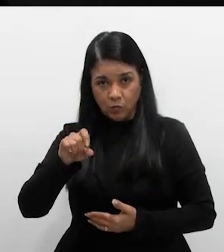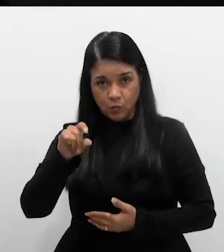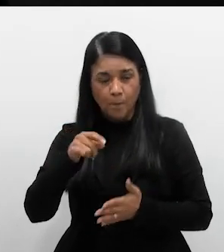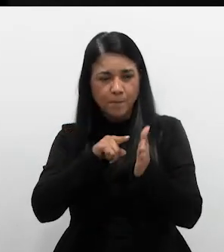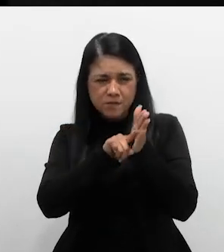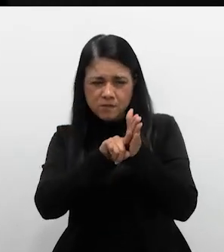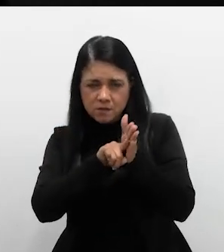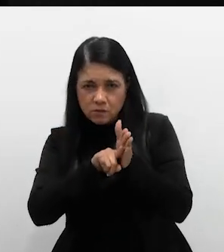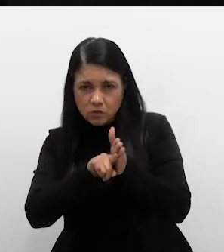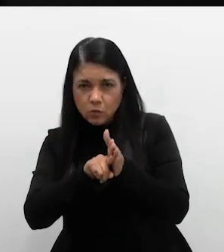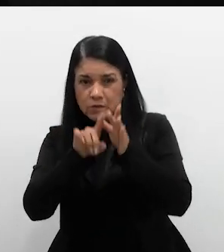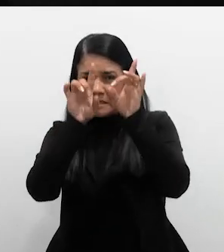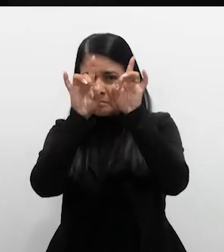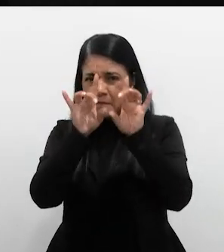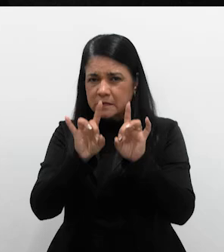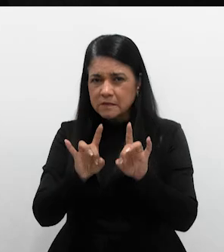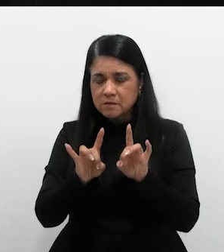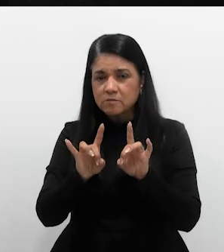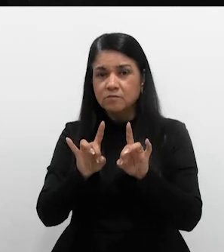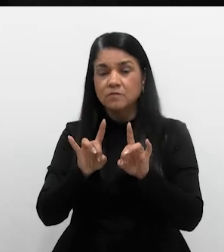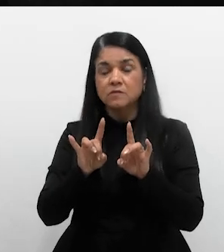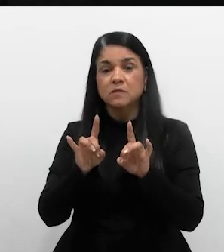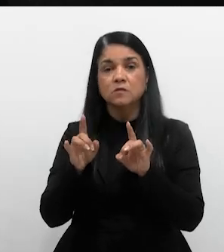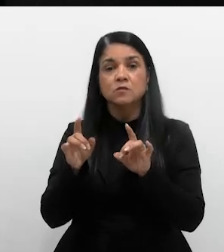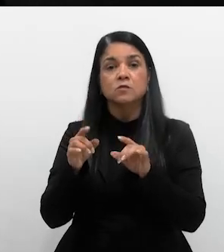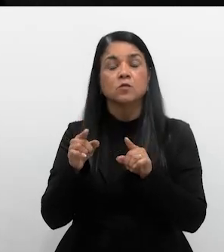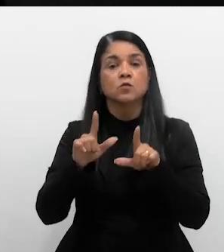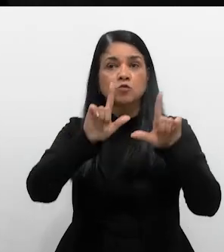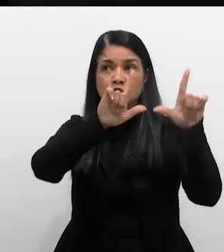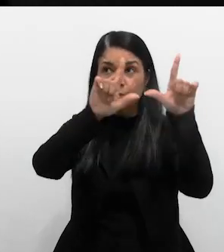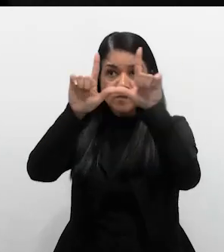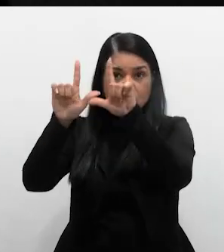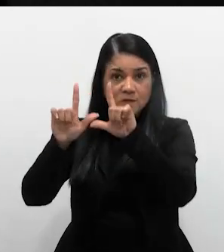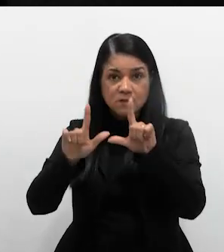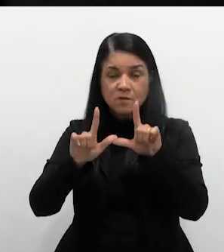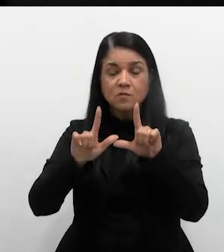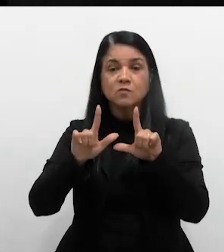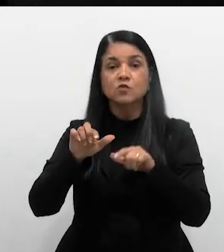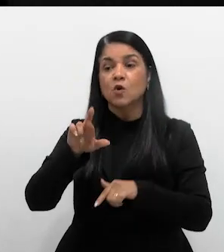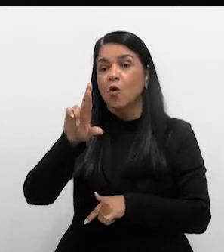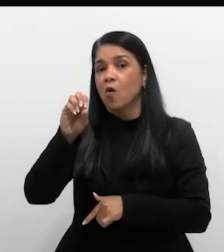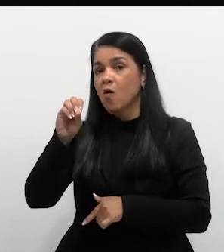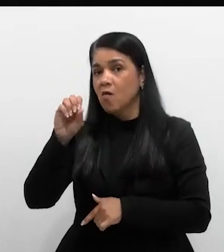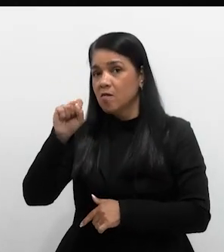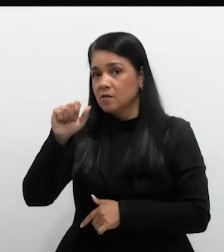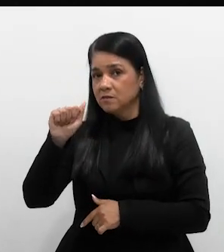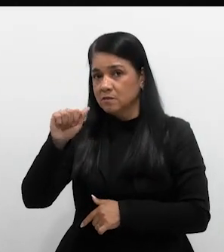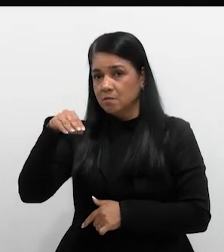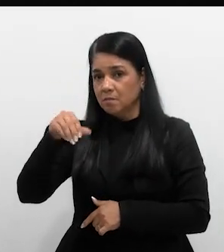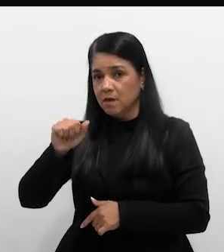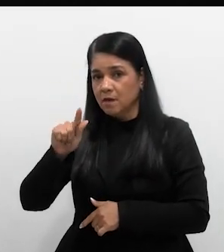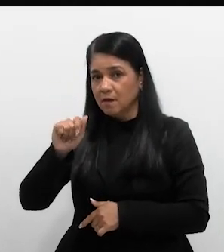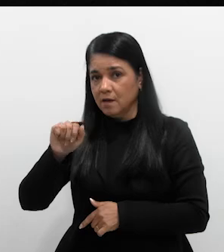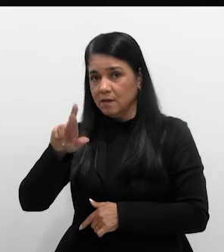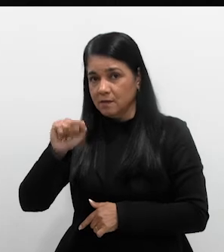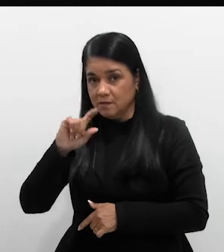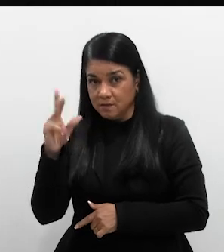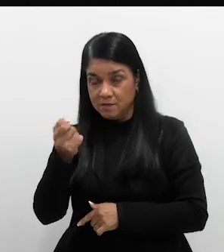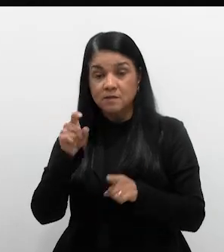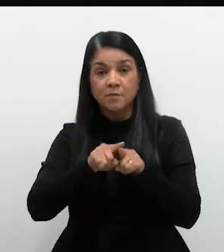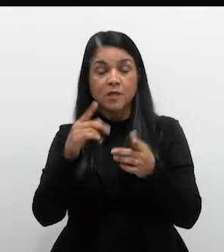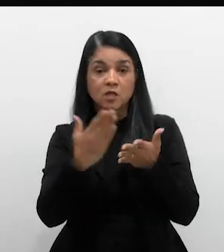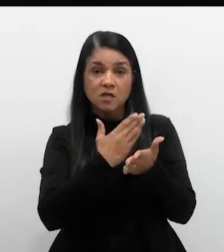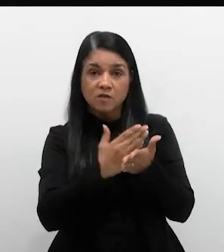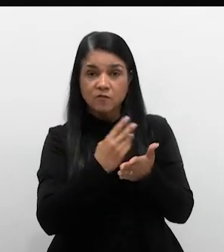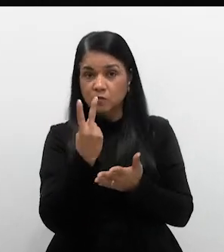né, pesquisador. Ele é especialista na rosa, já fez exposição sobre ela. Né, tem 2 livros escritos sobre Salgueiro e o